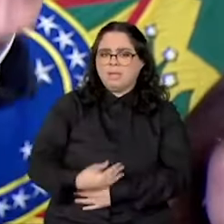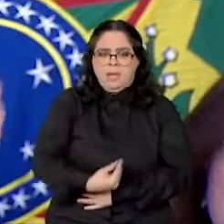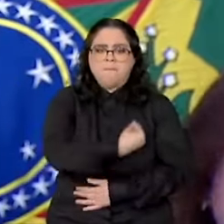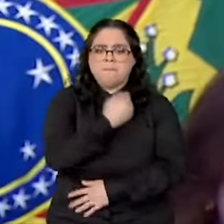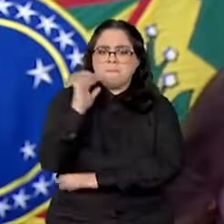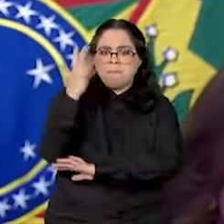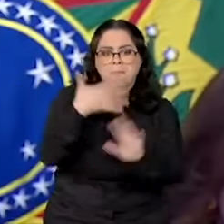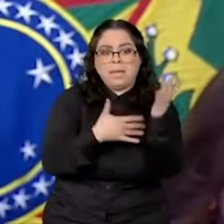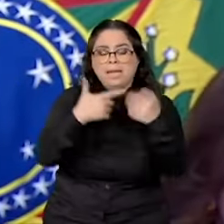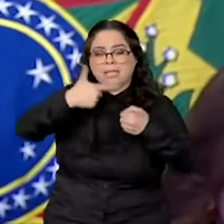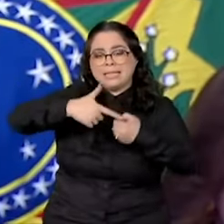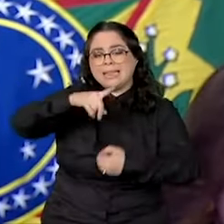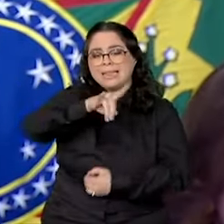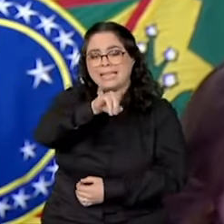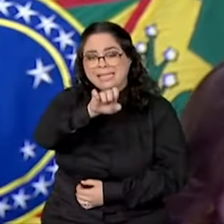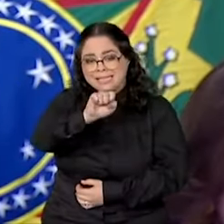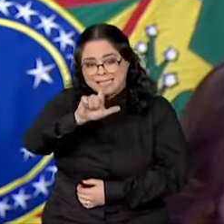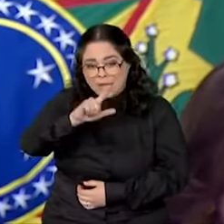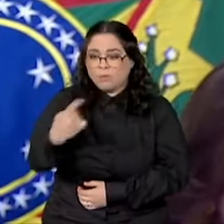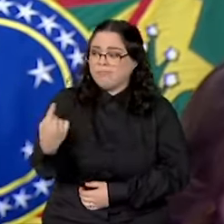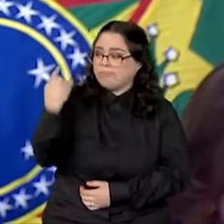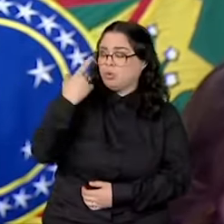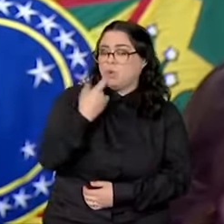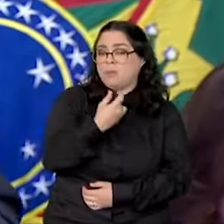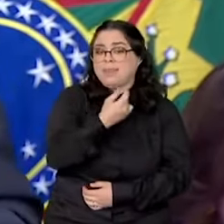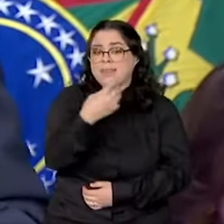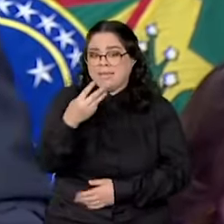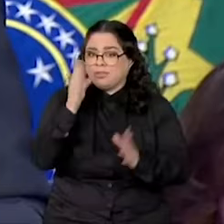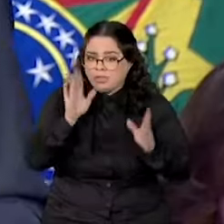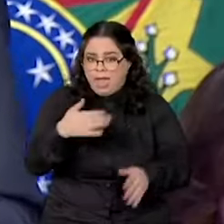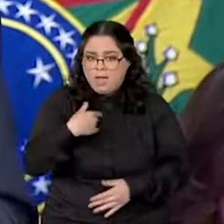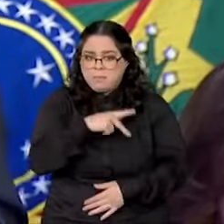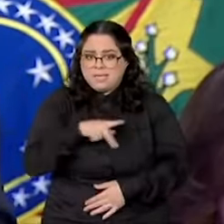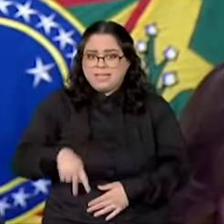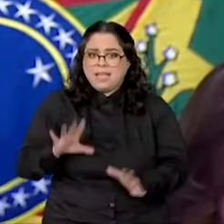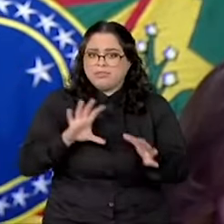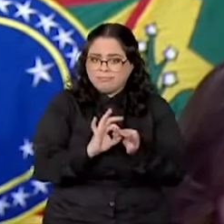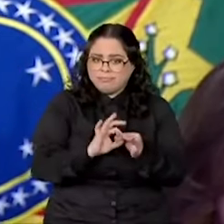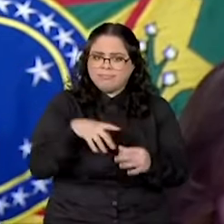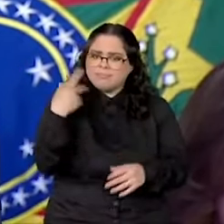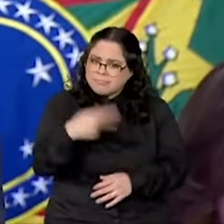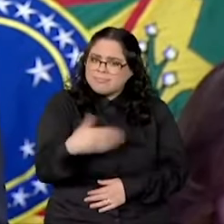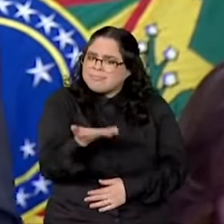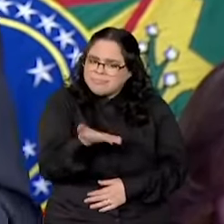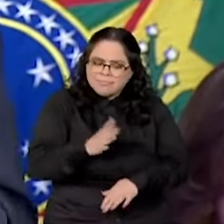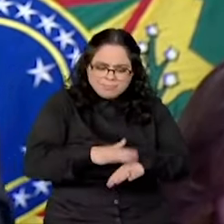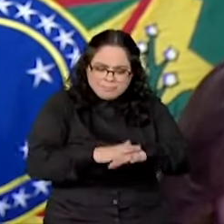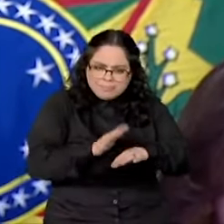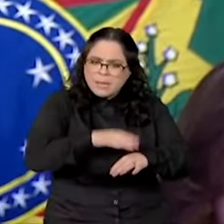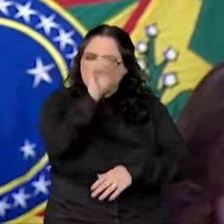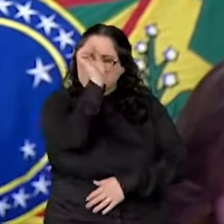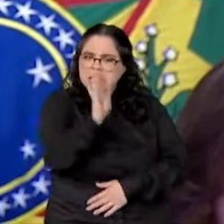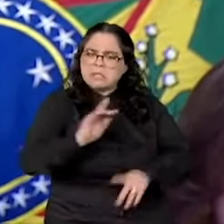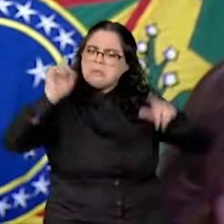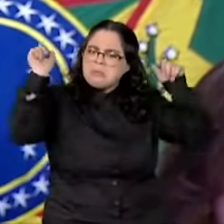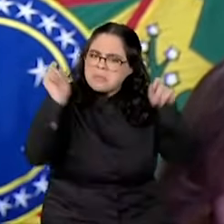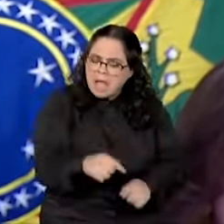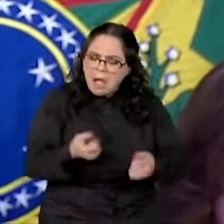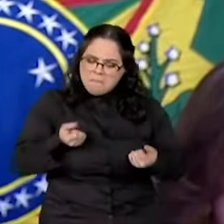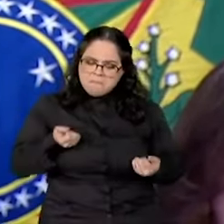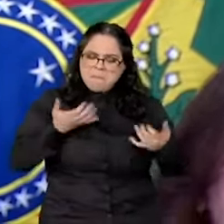biodiesel desde que eu fui eleito presidente em 2003. Então, esse país... Sabe, ele pode